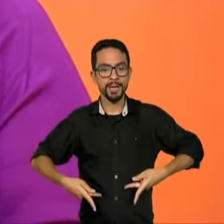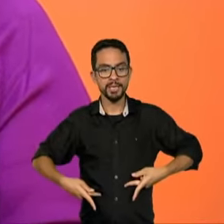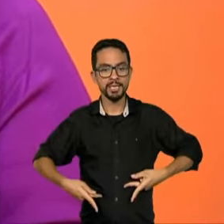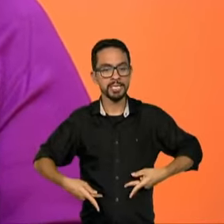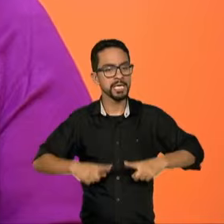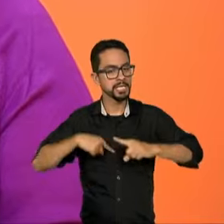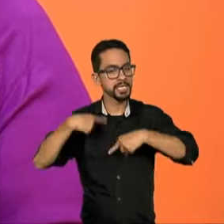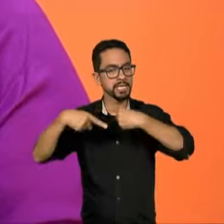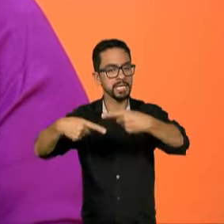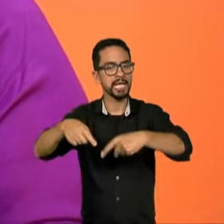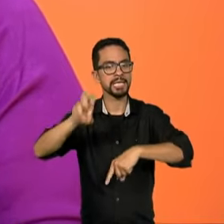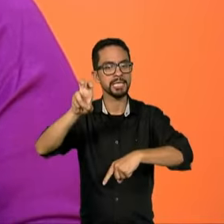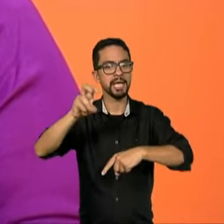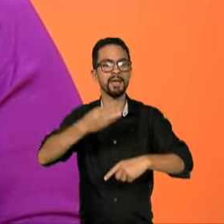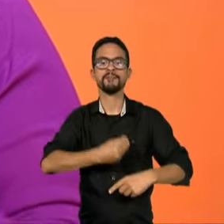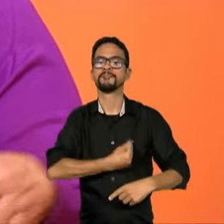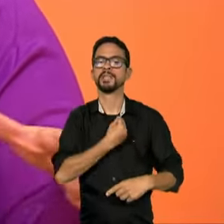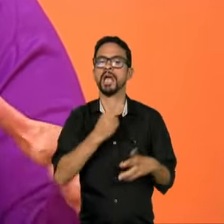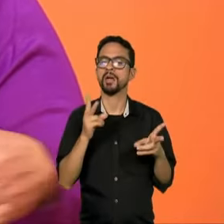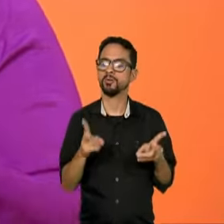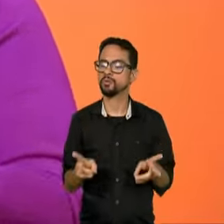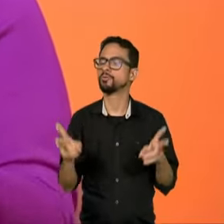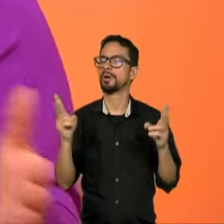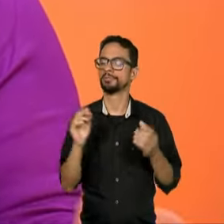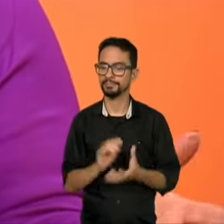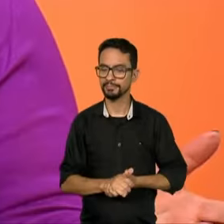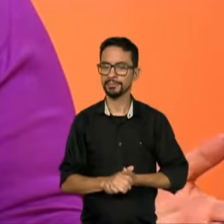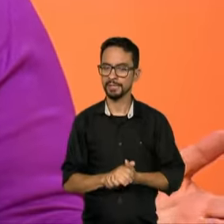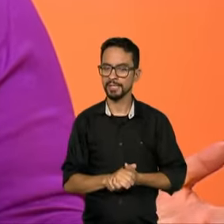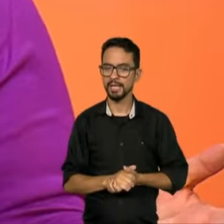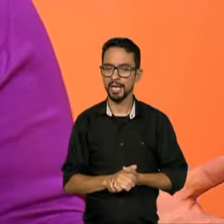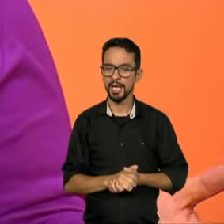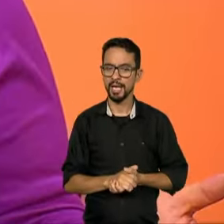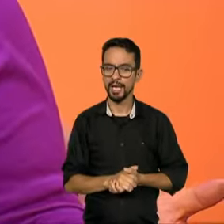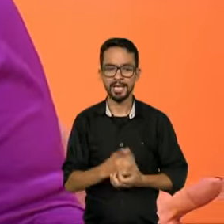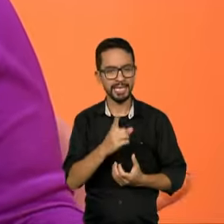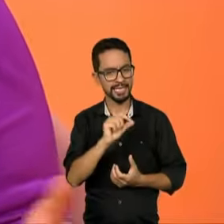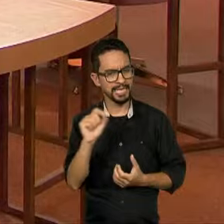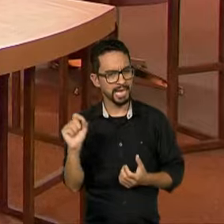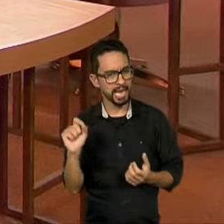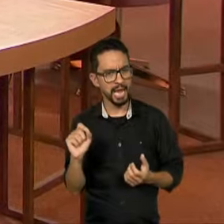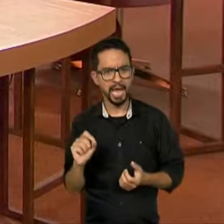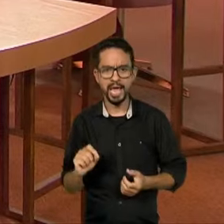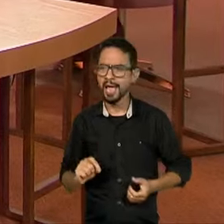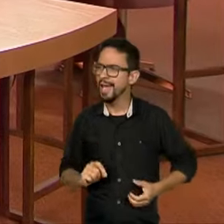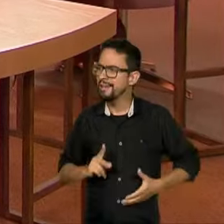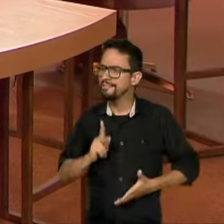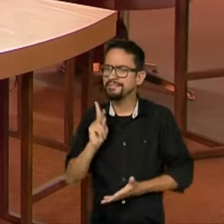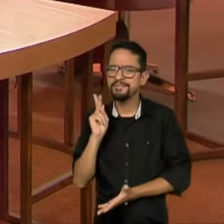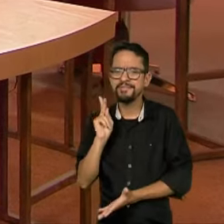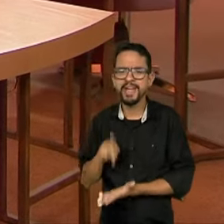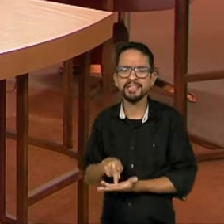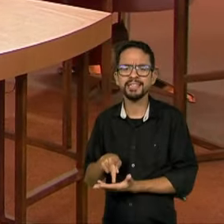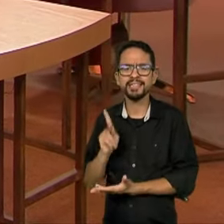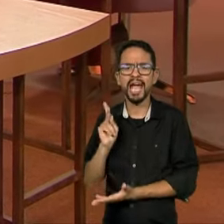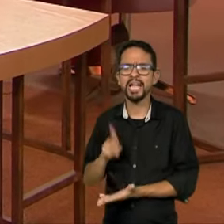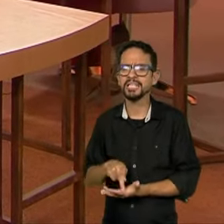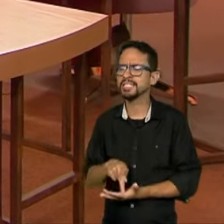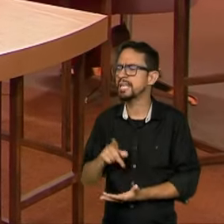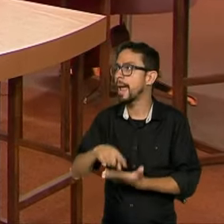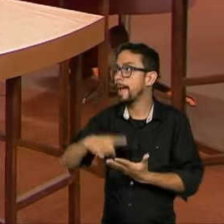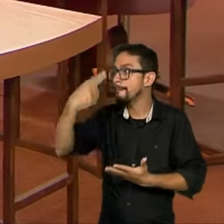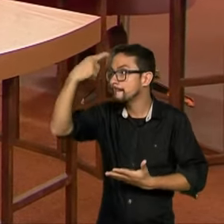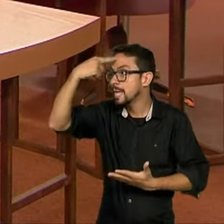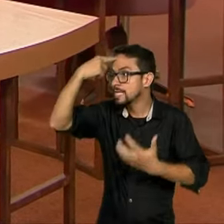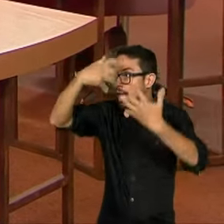5 gerações coexistindo. Nós hoje convivemos com centenários, é verdade. Né? Isso não era uma coisa impensável. Eu nunca tinha